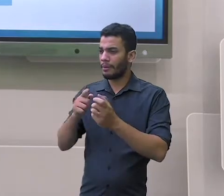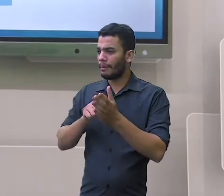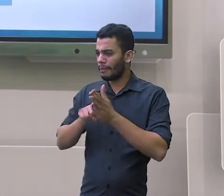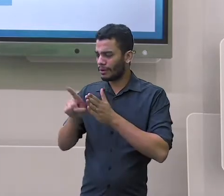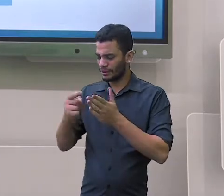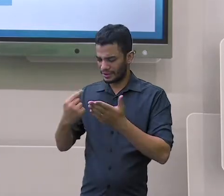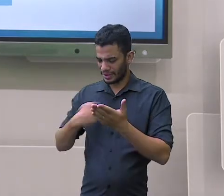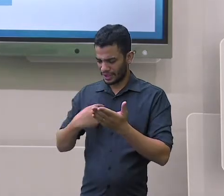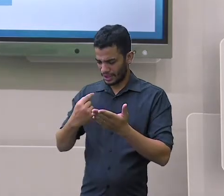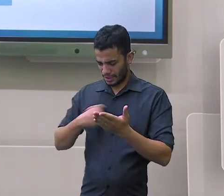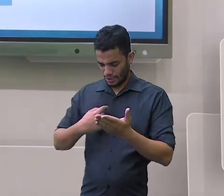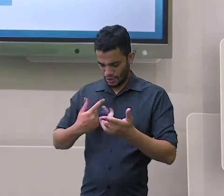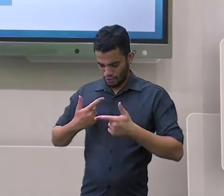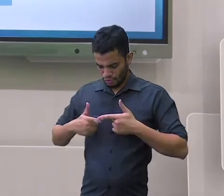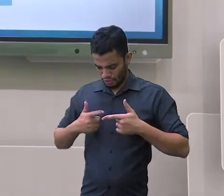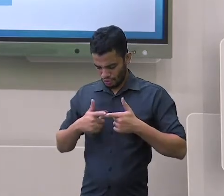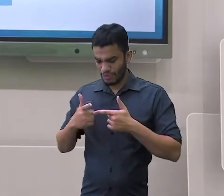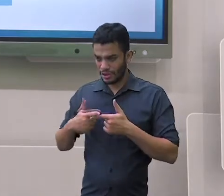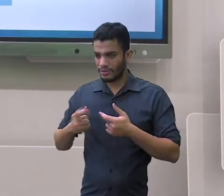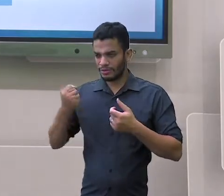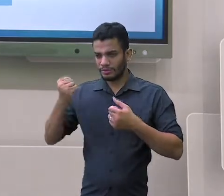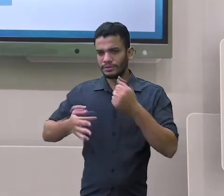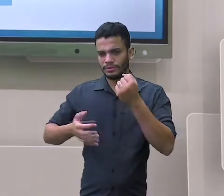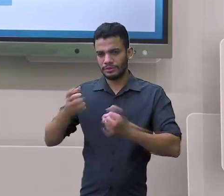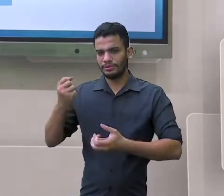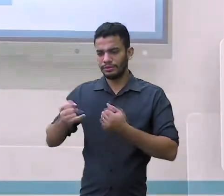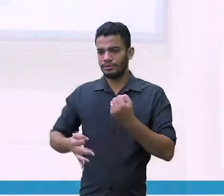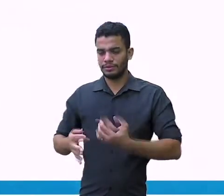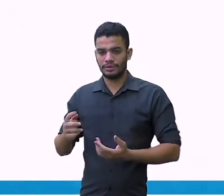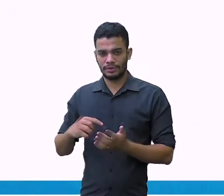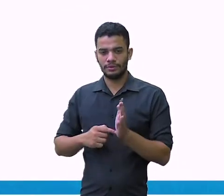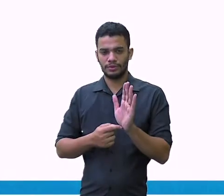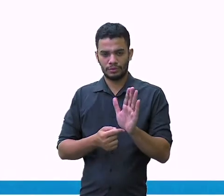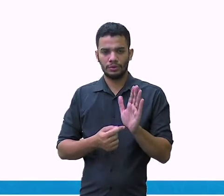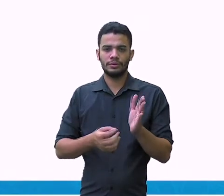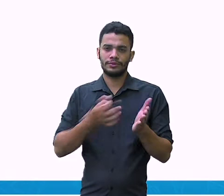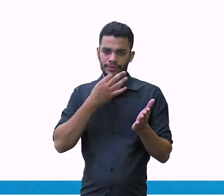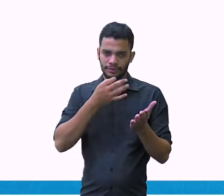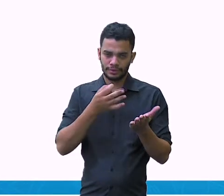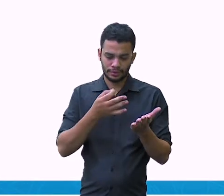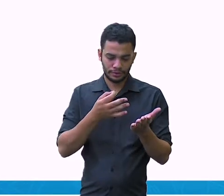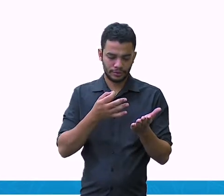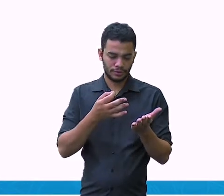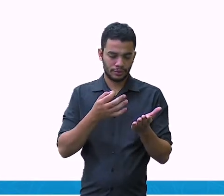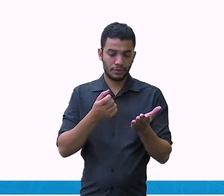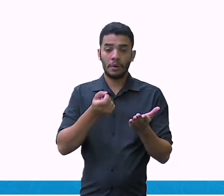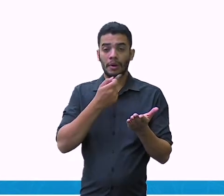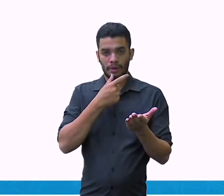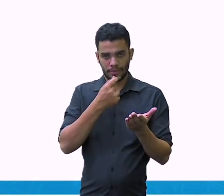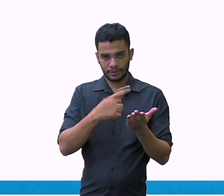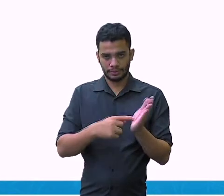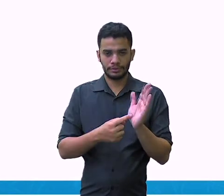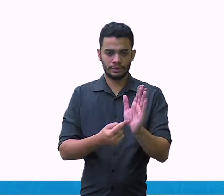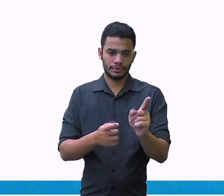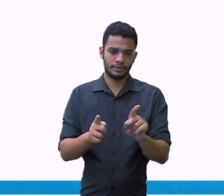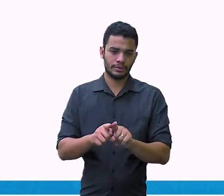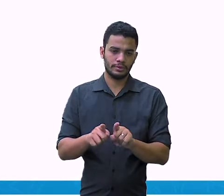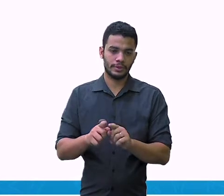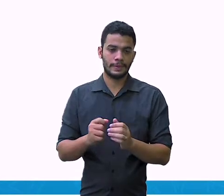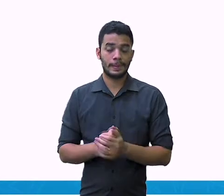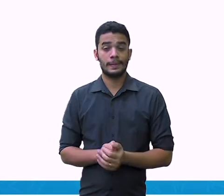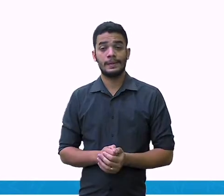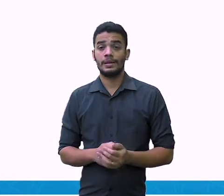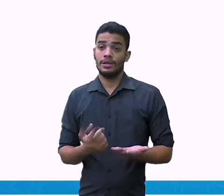necessário, buscar ajuda médica, lazer. A gente também precisa de lazer, não é só estudar,